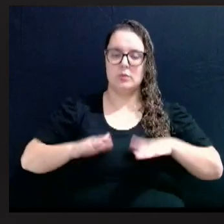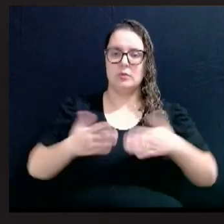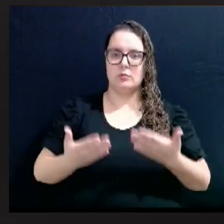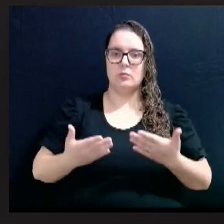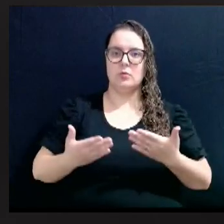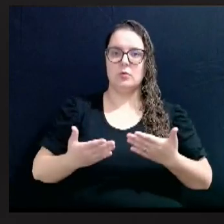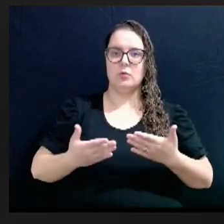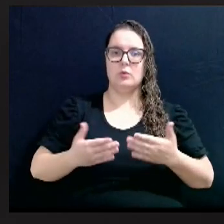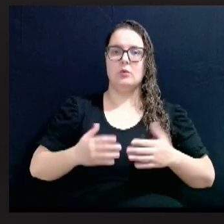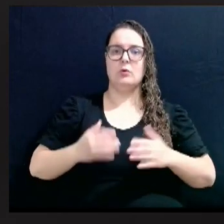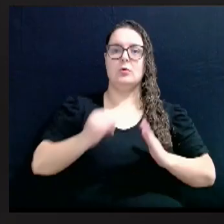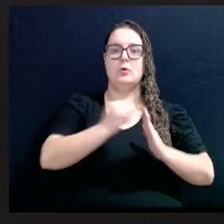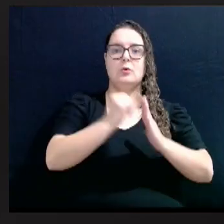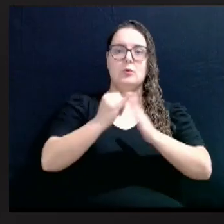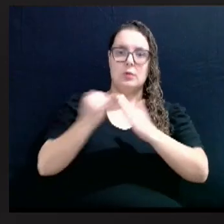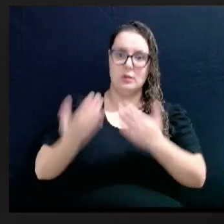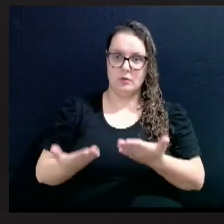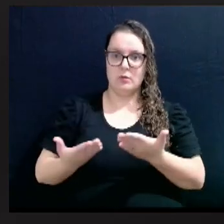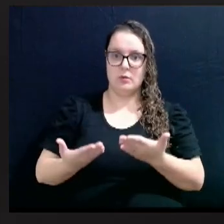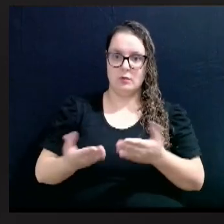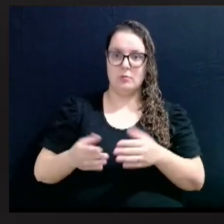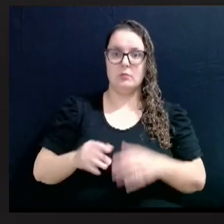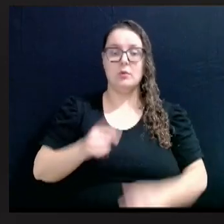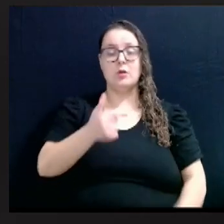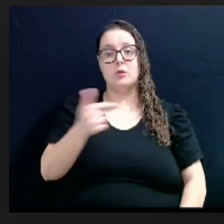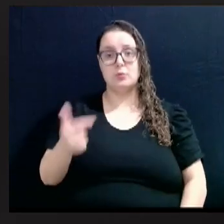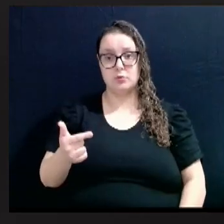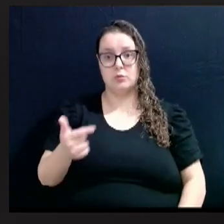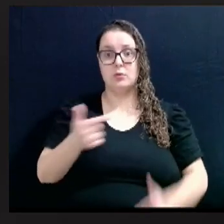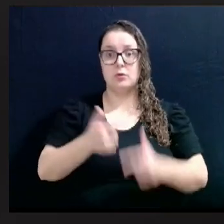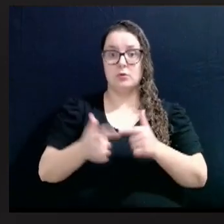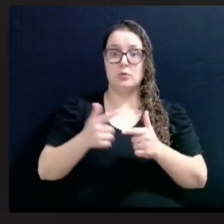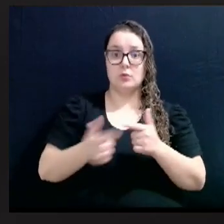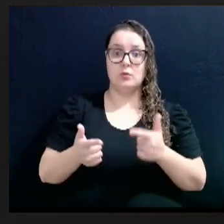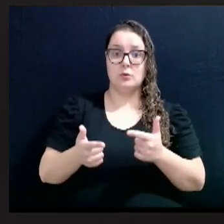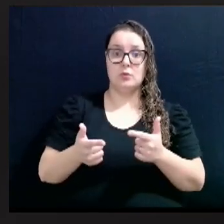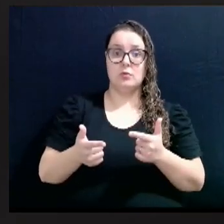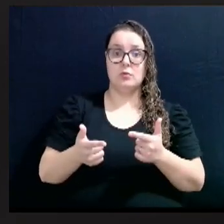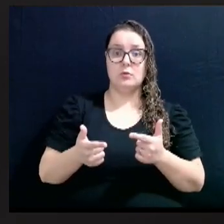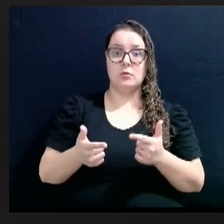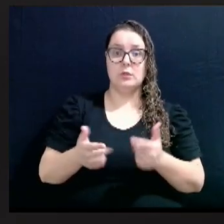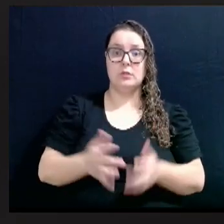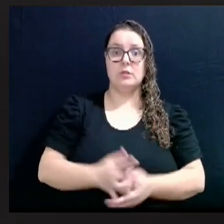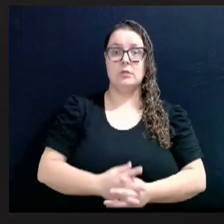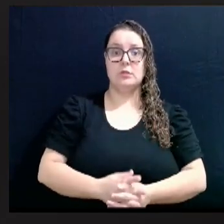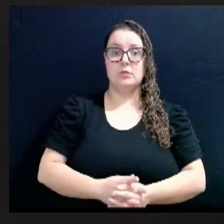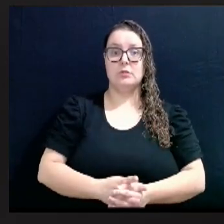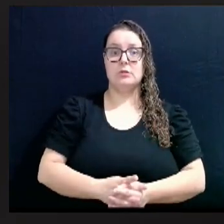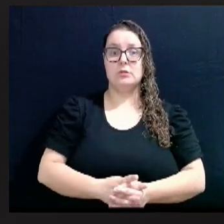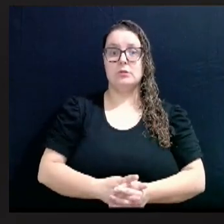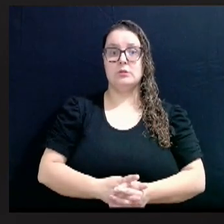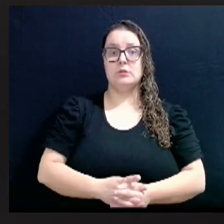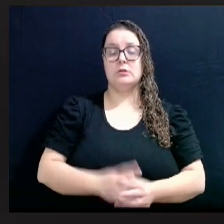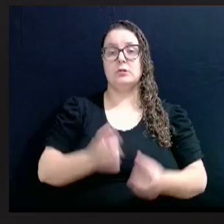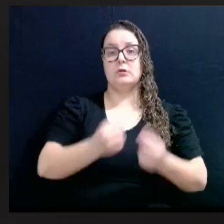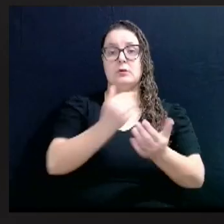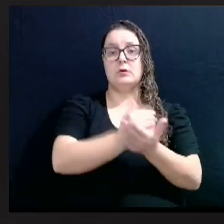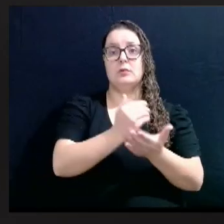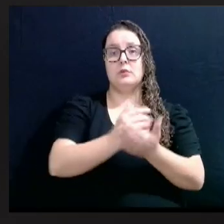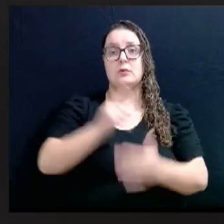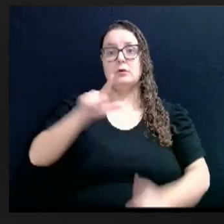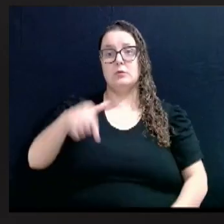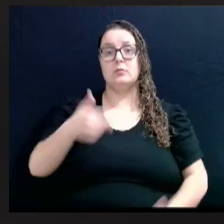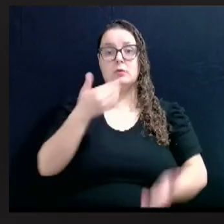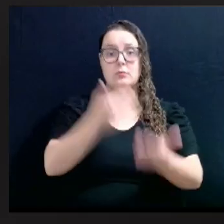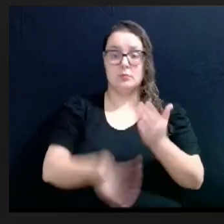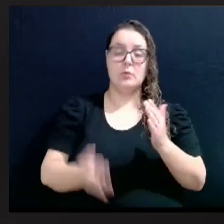imóvel ali, para que você não tenha o problema de muitos, né, que financiam depois tem a perda do imóvel por